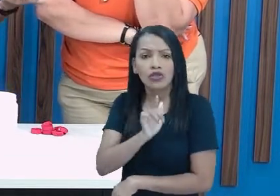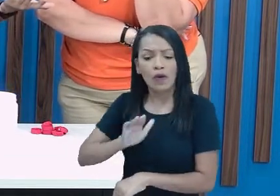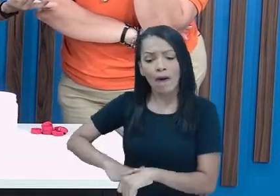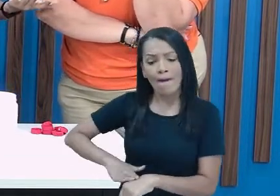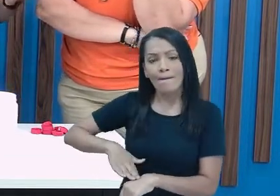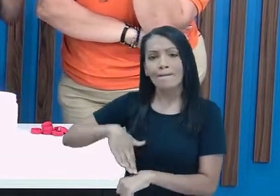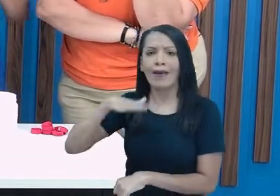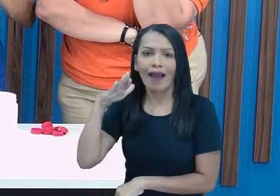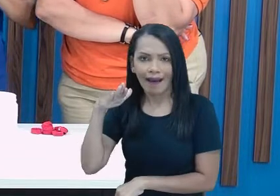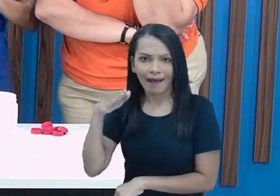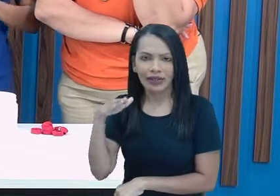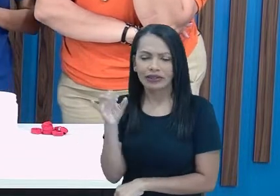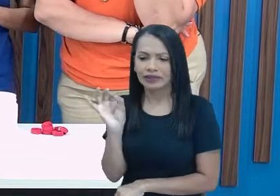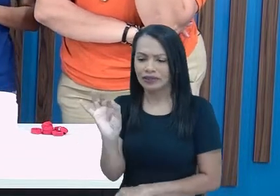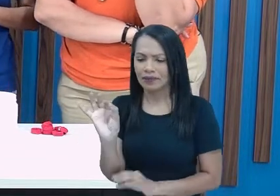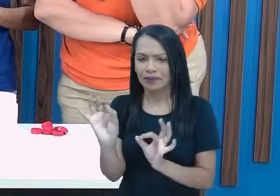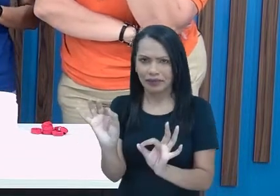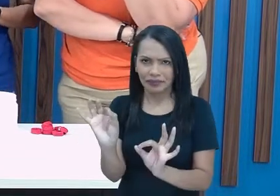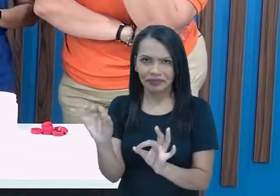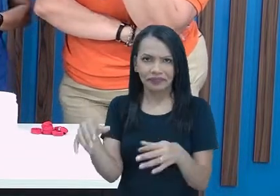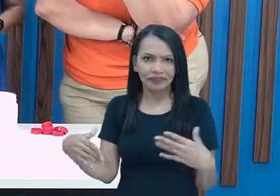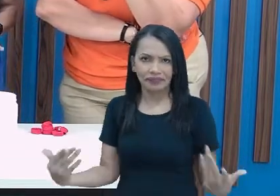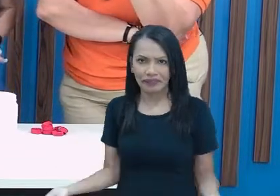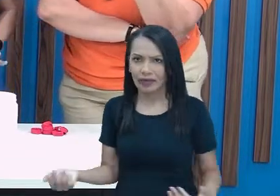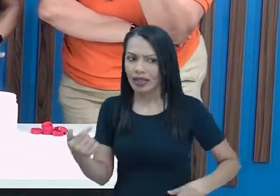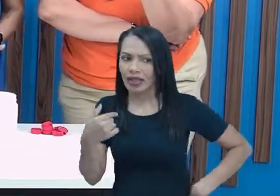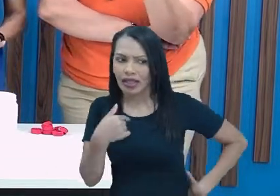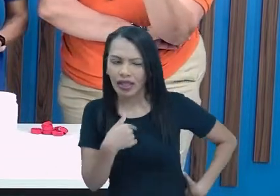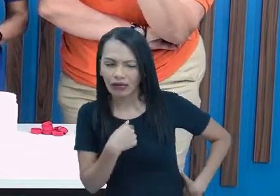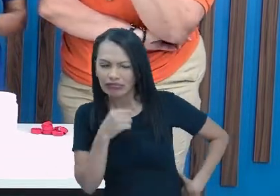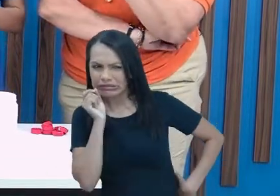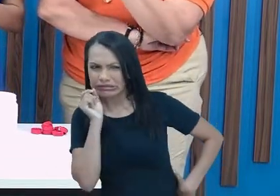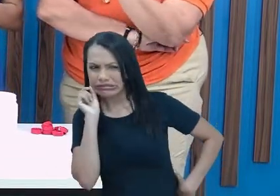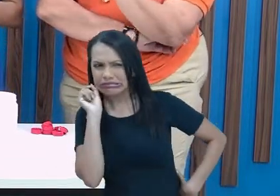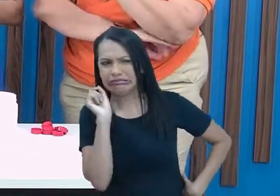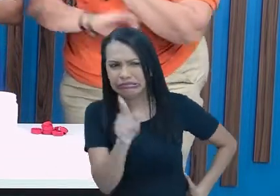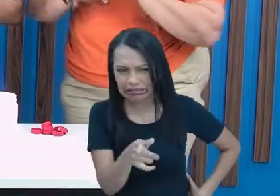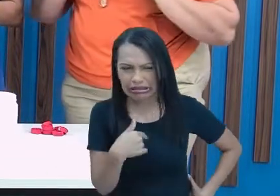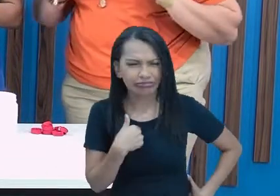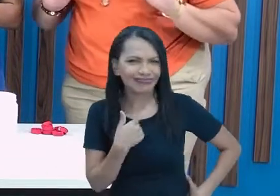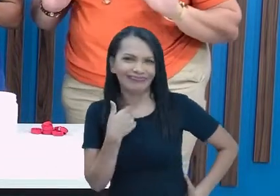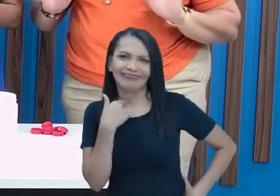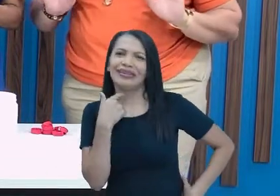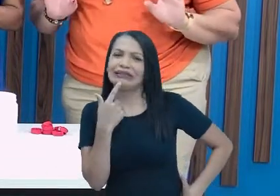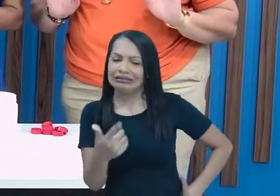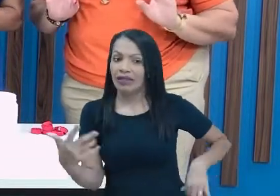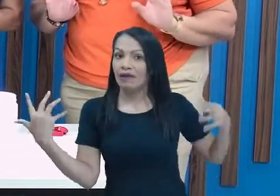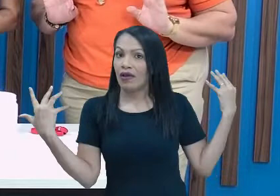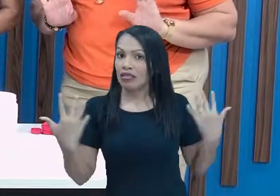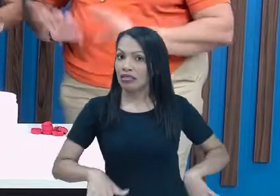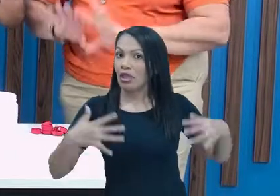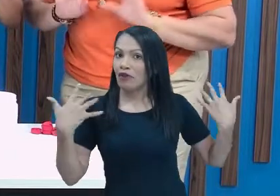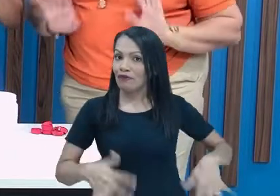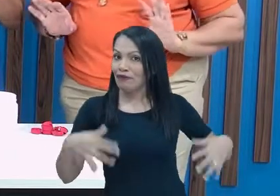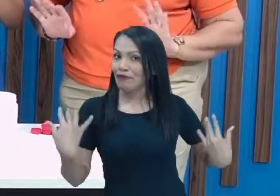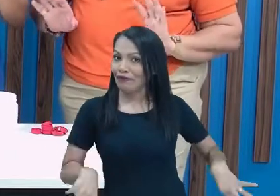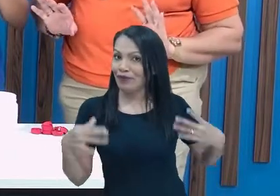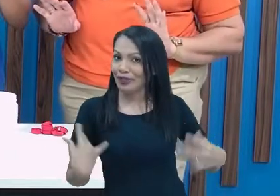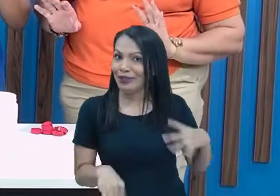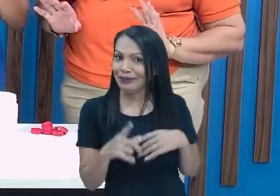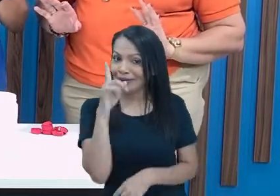professora Iris ou será que sou eu? Eu não sou boa de pontaria, já estou dizendo, sei que esse daí eu